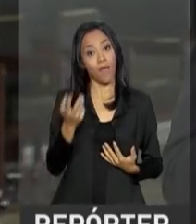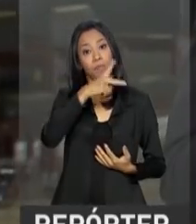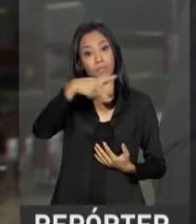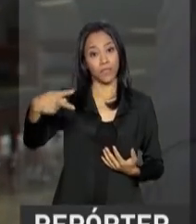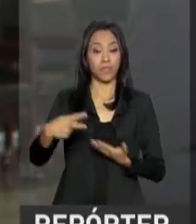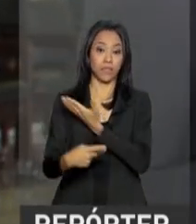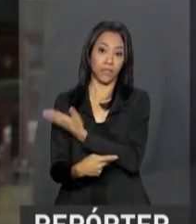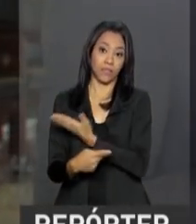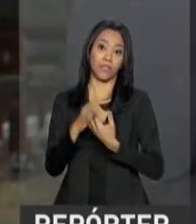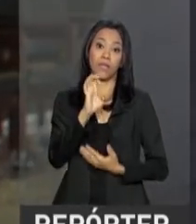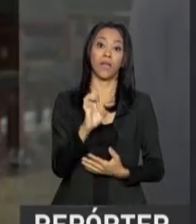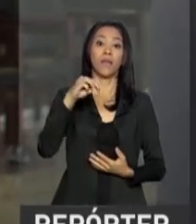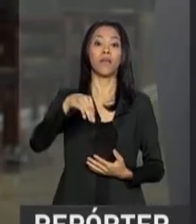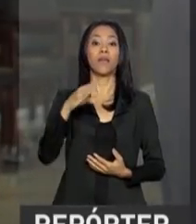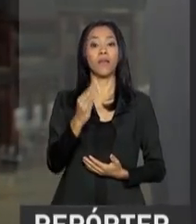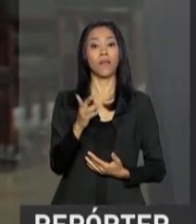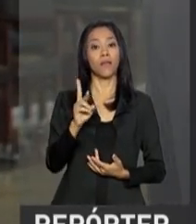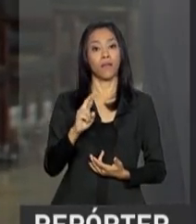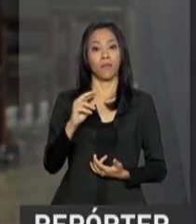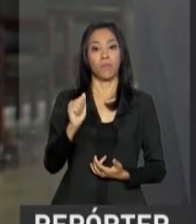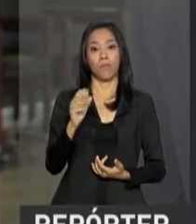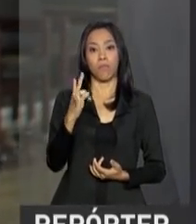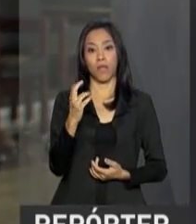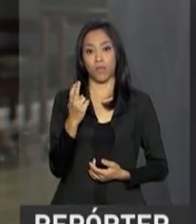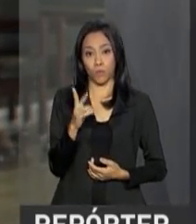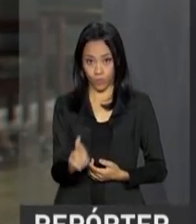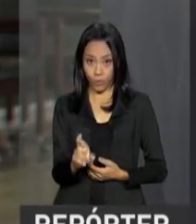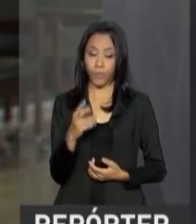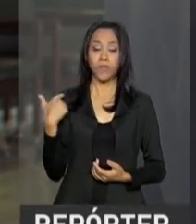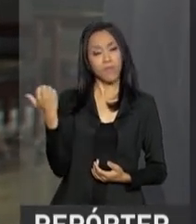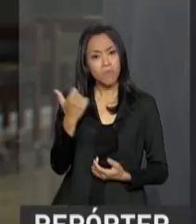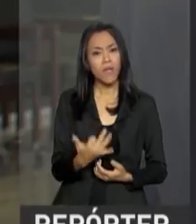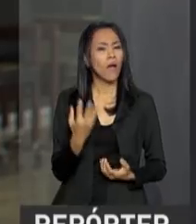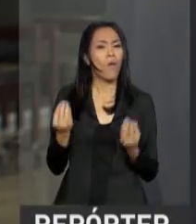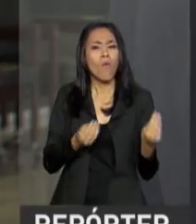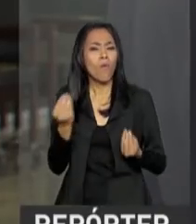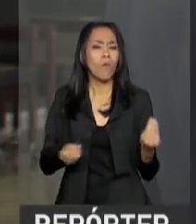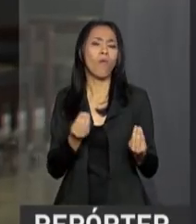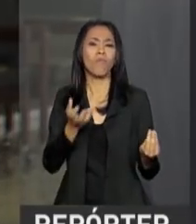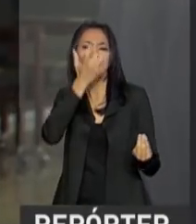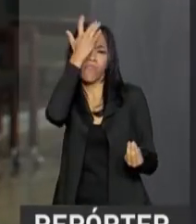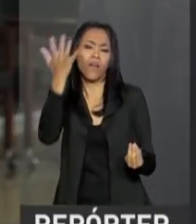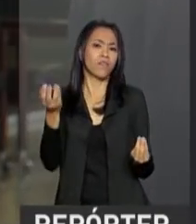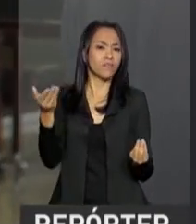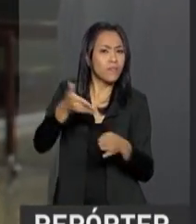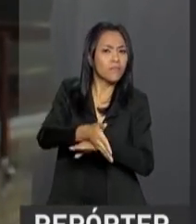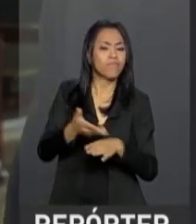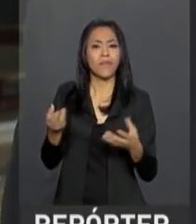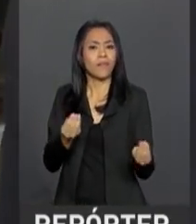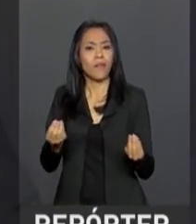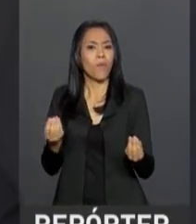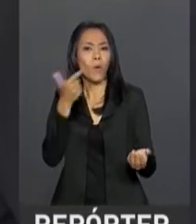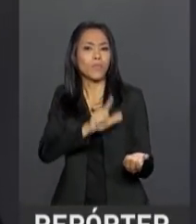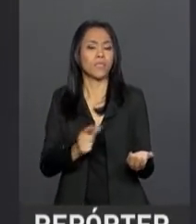embratur vinícius lummertz presidente quais são as facilidades que esse sistema trouxe para os turistas solicitarem vistos